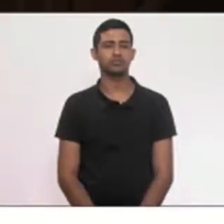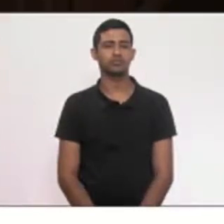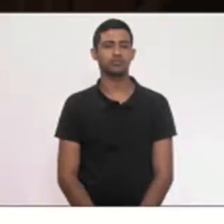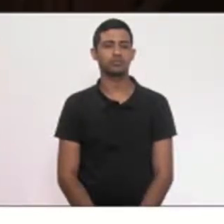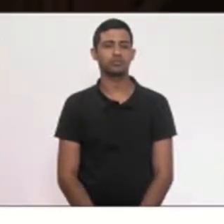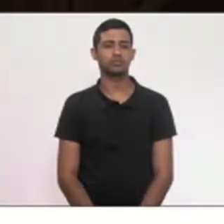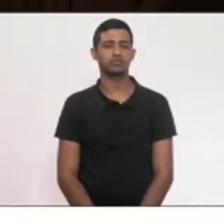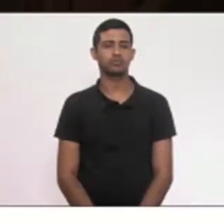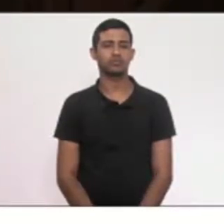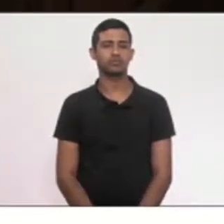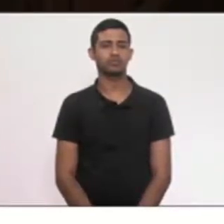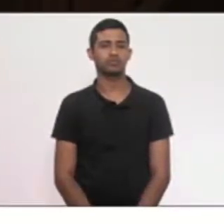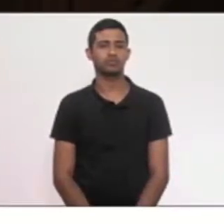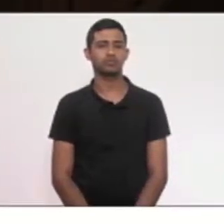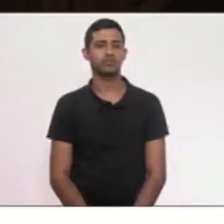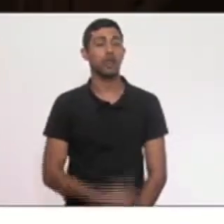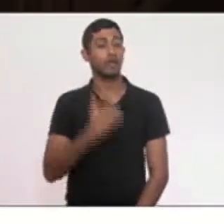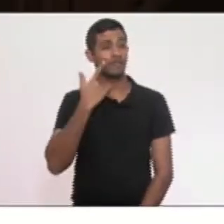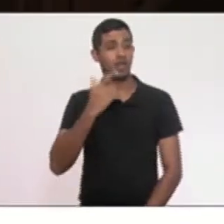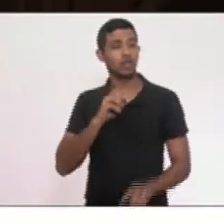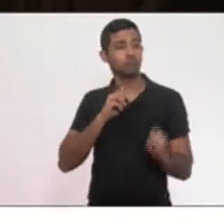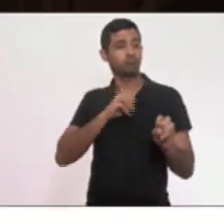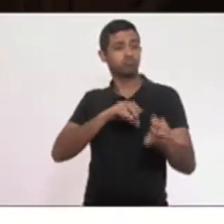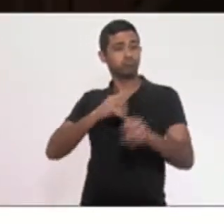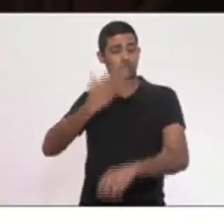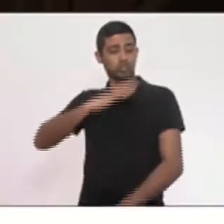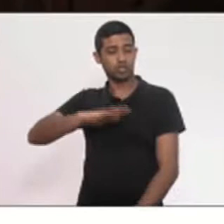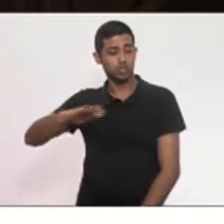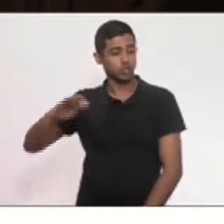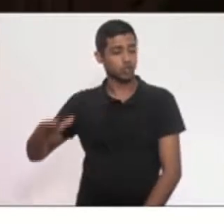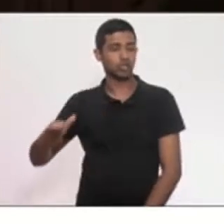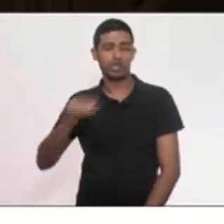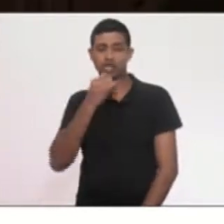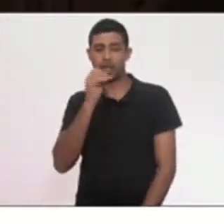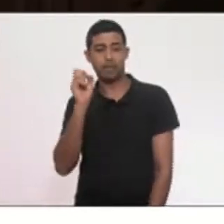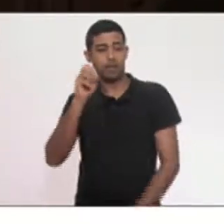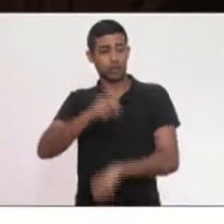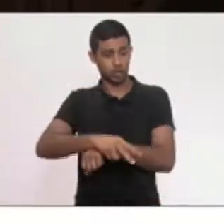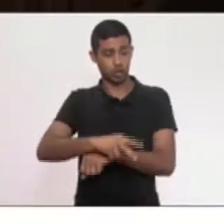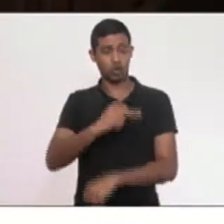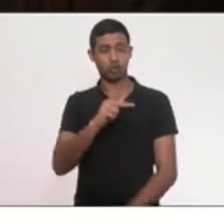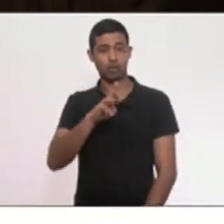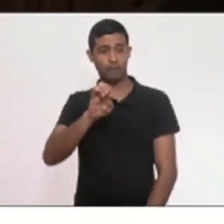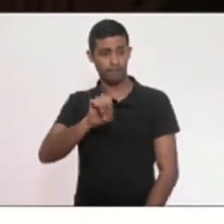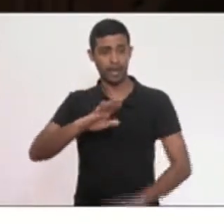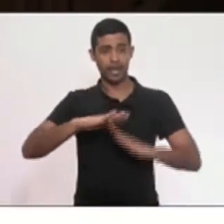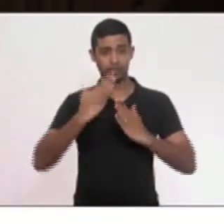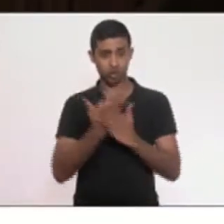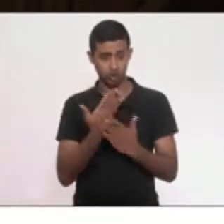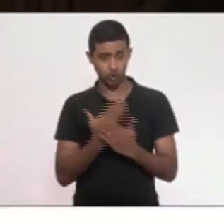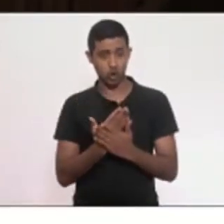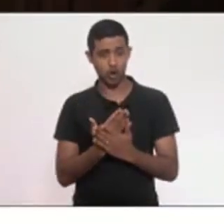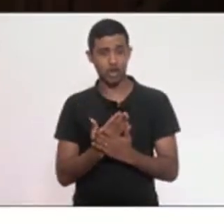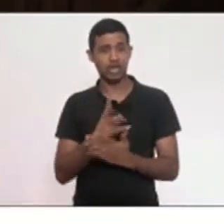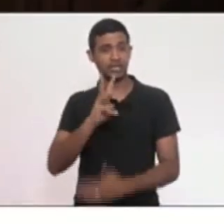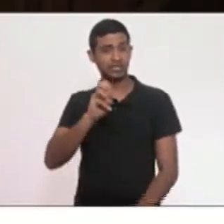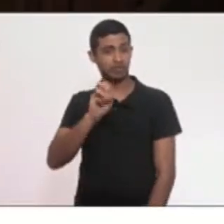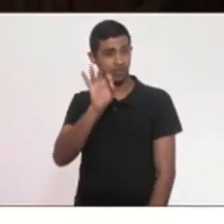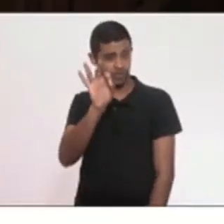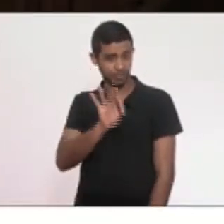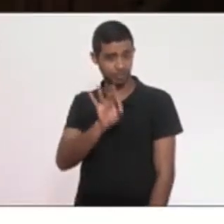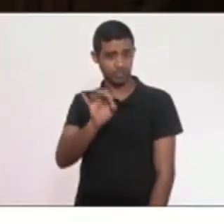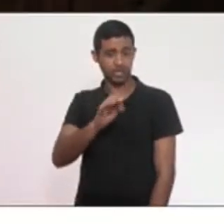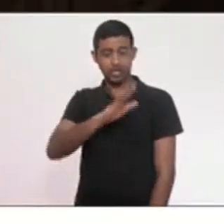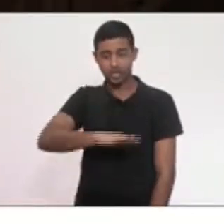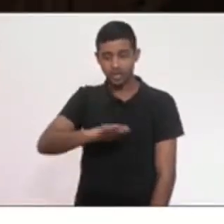da universalização da educação infantil na etapa do pré-escolar e do atendimento de pelo menos 50% das crianças